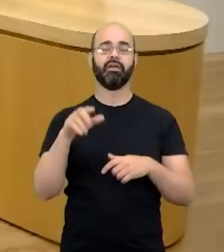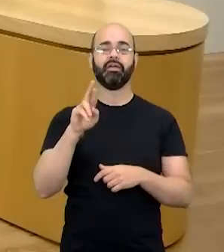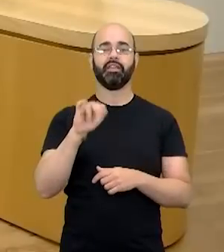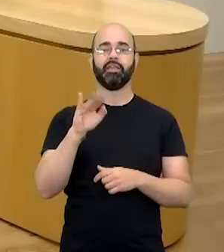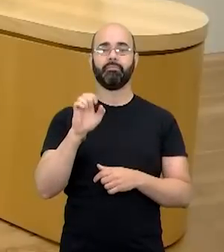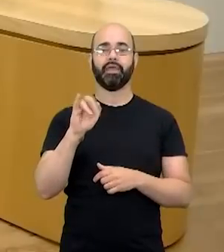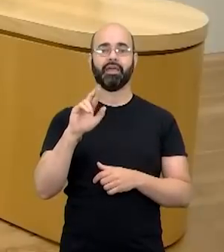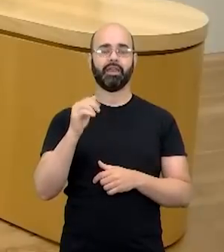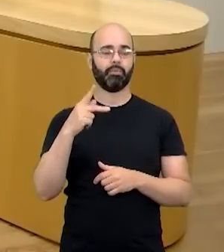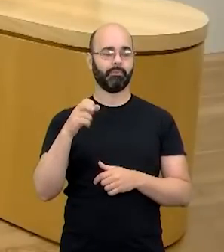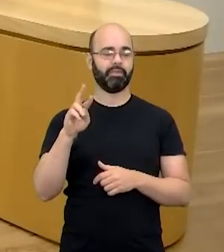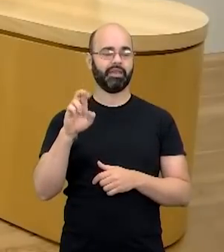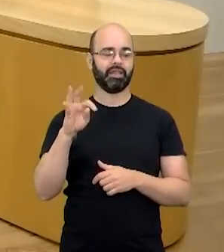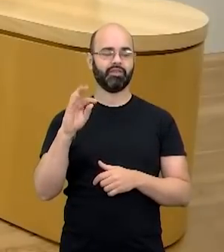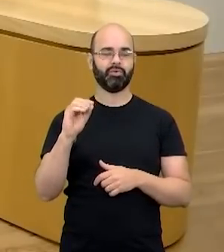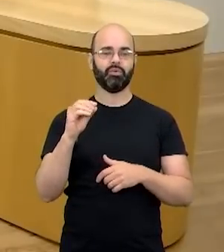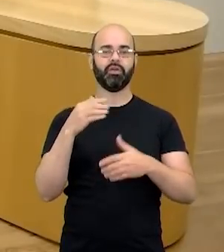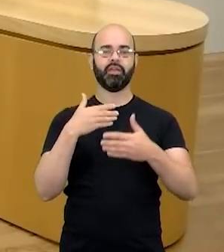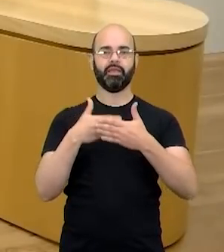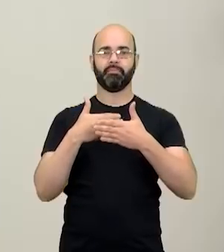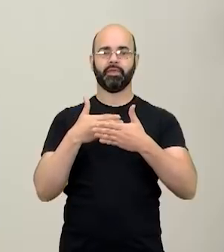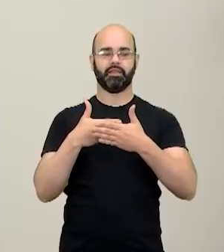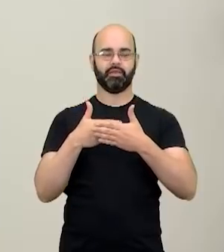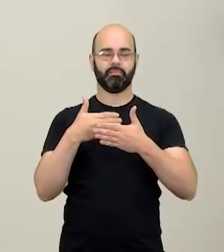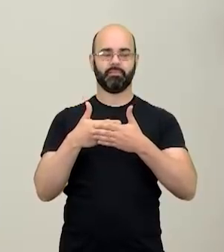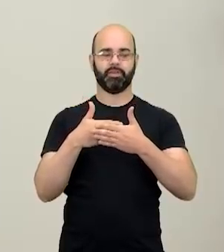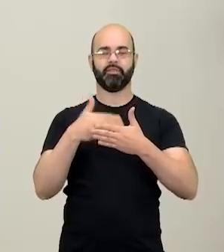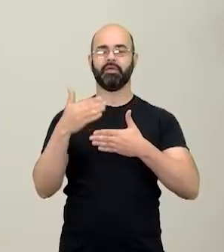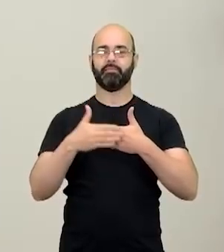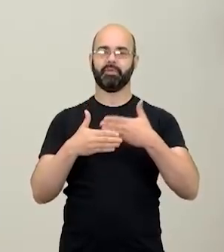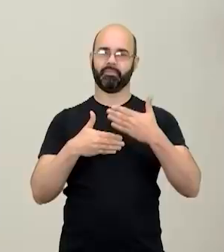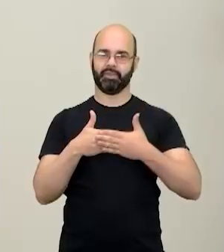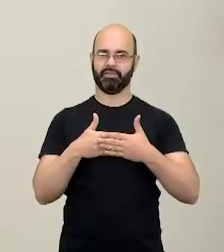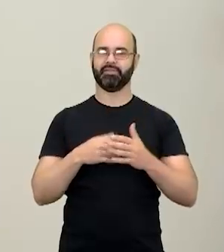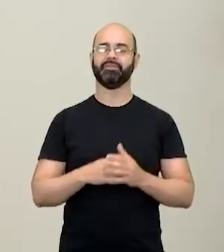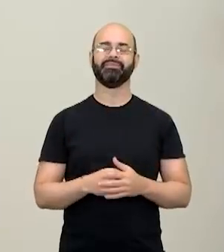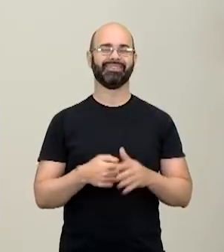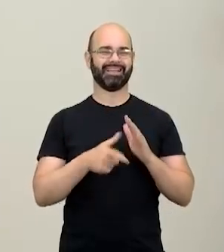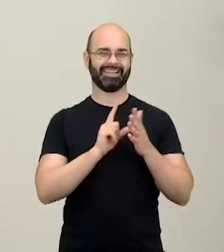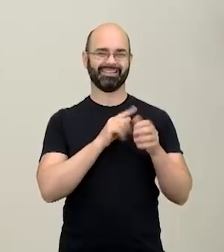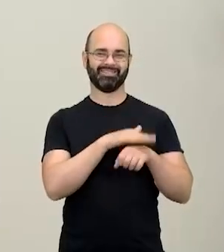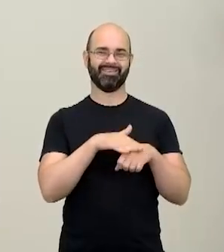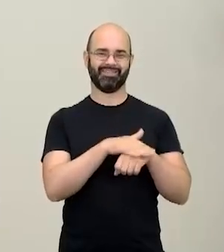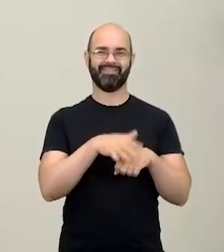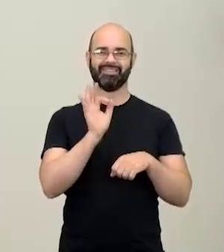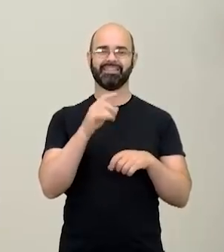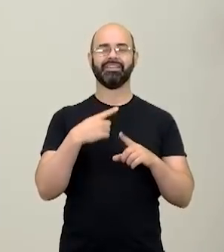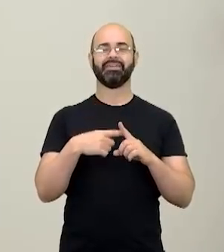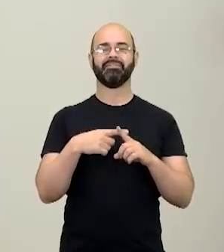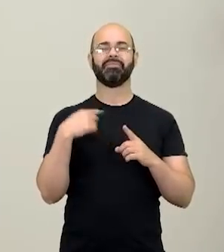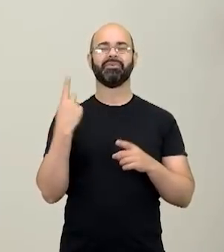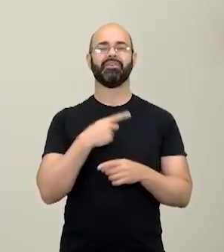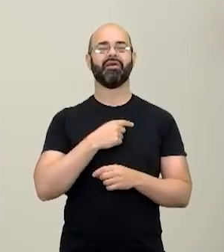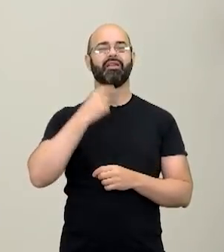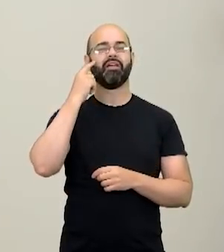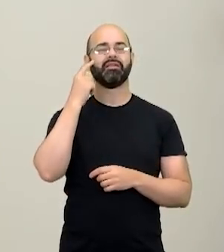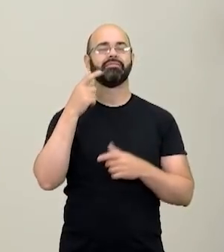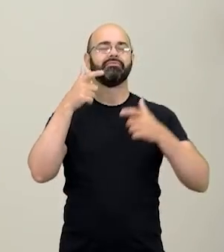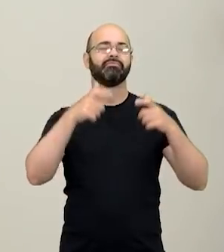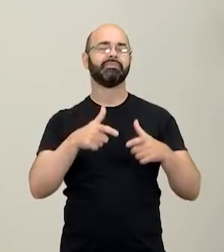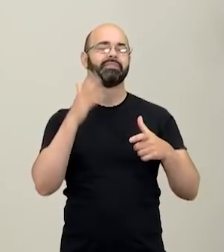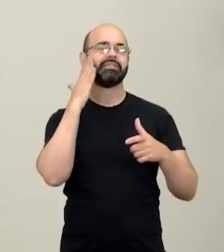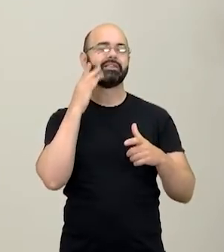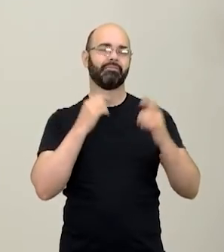Aí tá vendo? É a localização que... Eu acho que é o que a gente estava comentando no intervalo. Que é pra gente se situar melhor, saber de